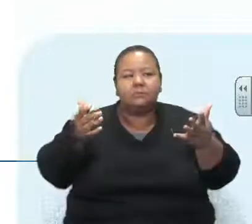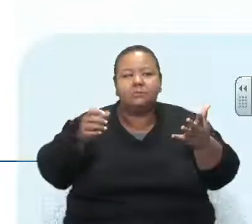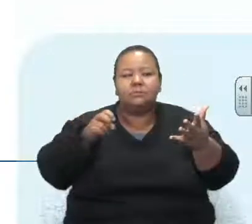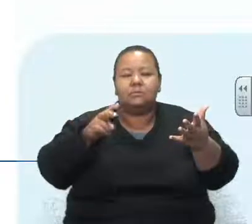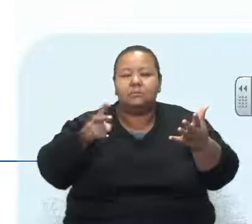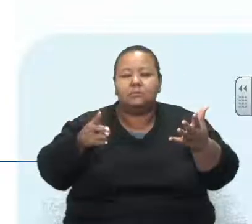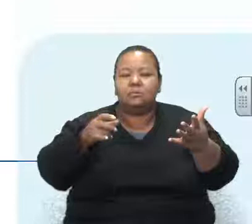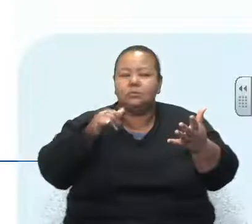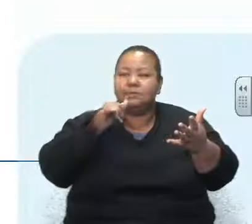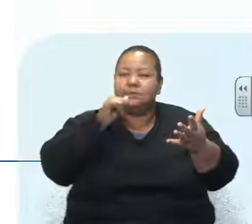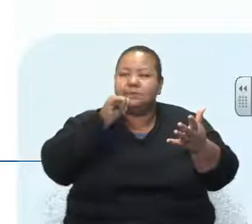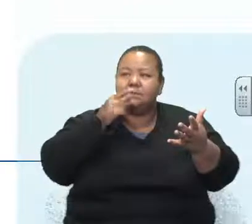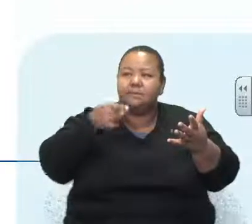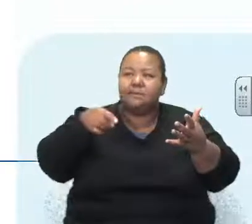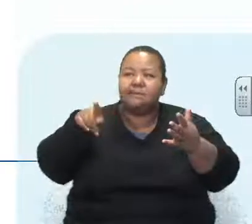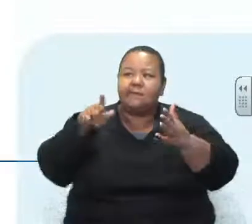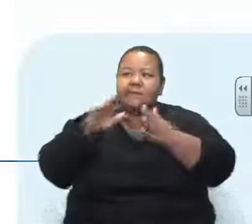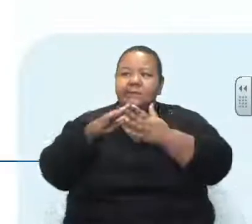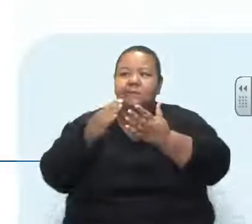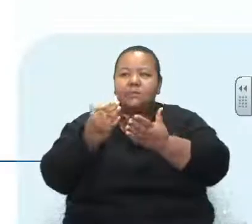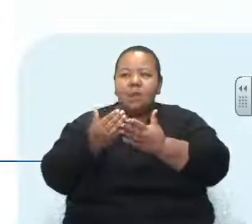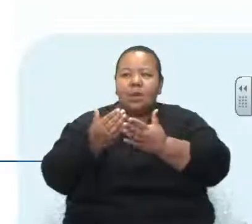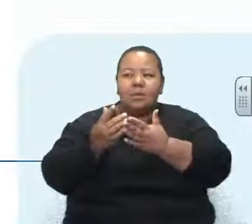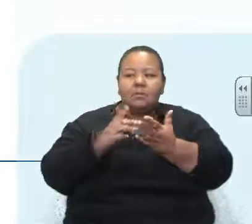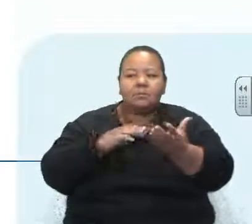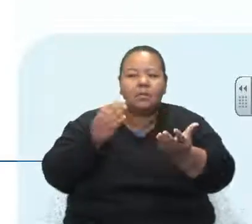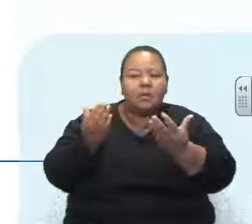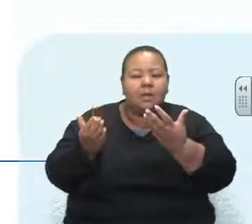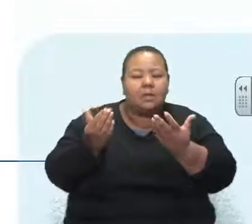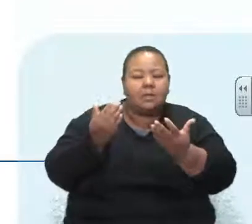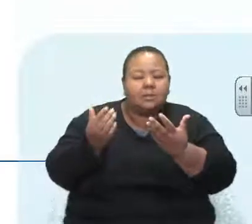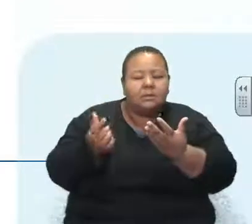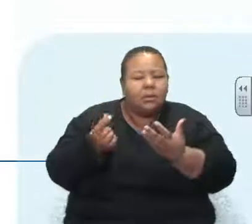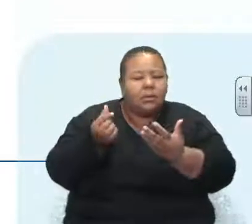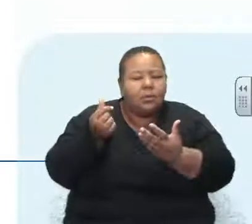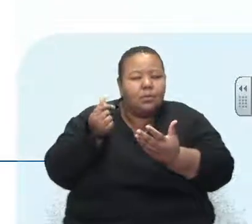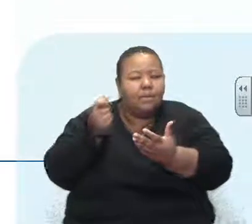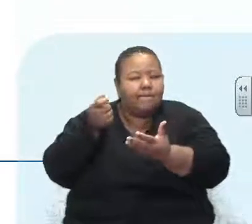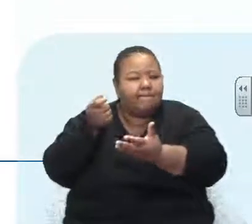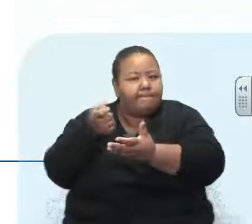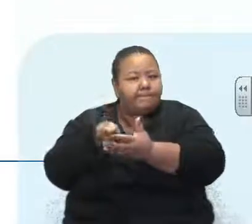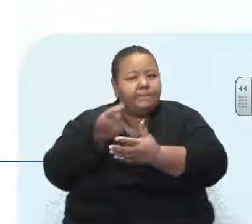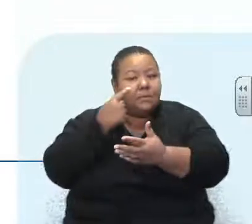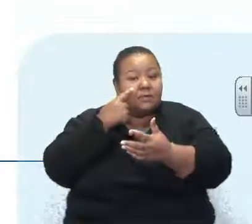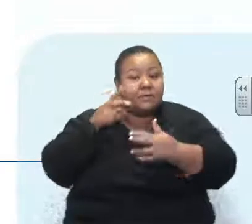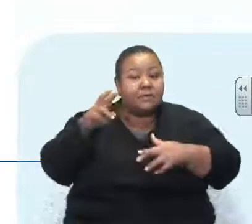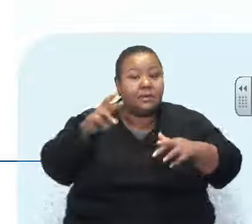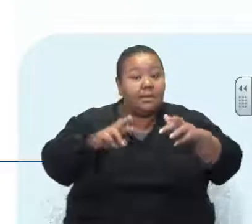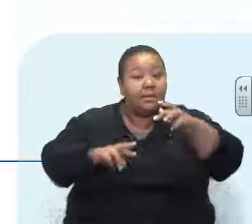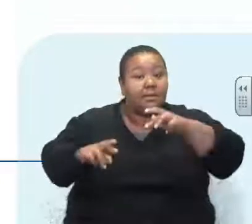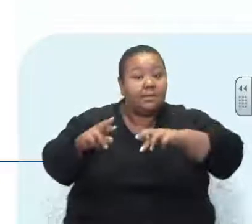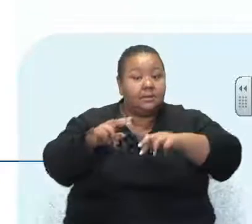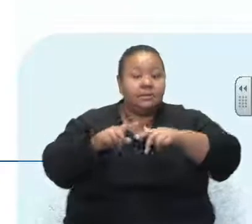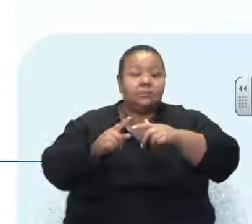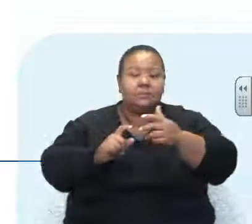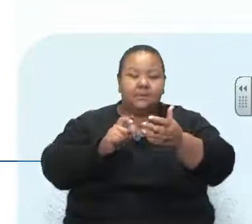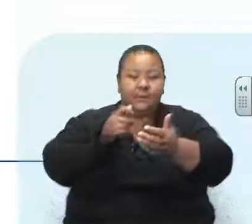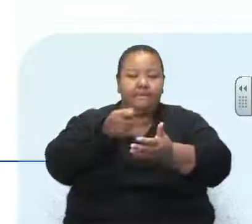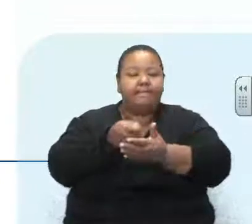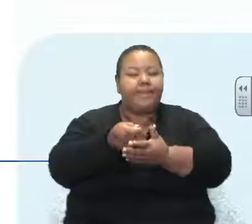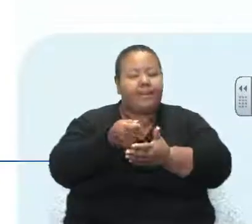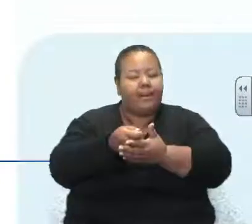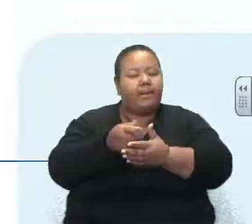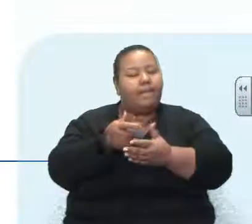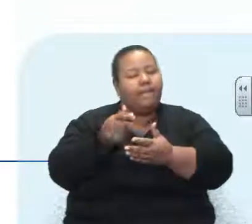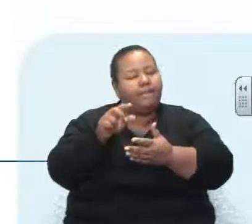colocar o seu filho numa escola, numa creche, você vai analisar ali esses produtos. Porque você vai pagar um preço considerável, um